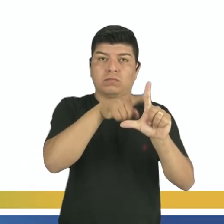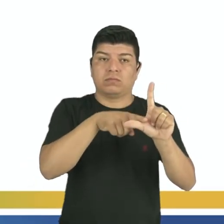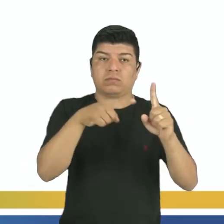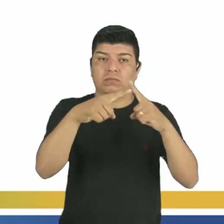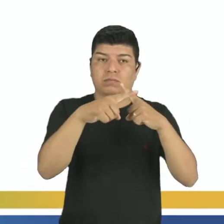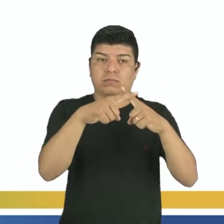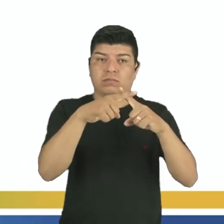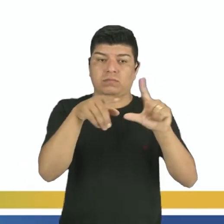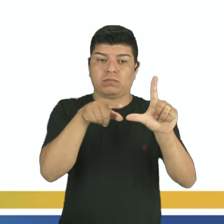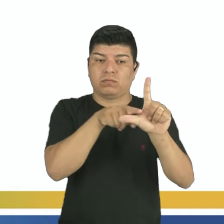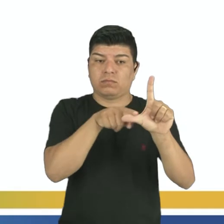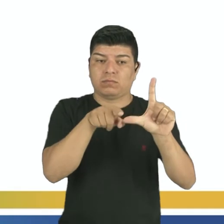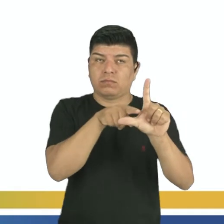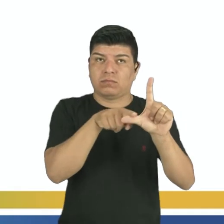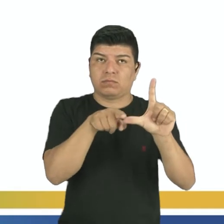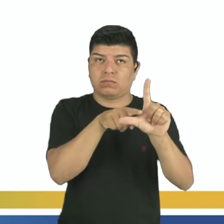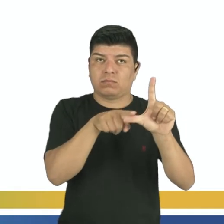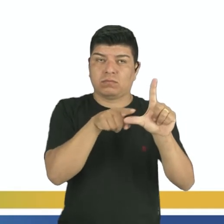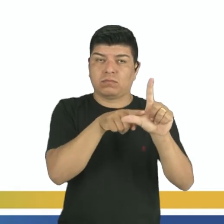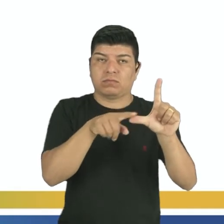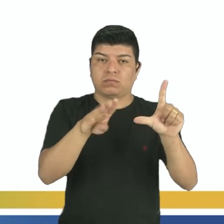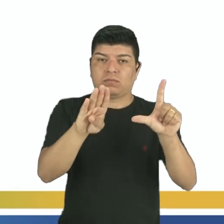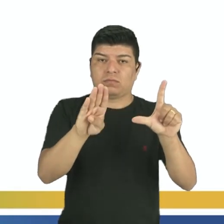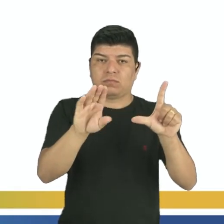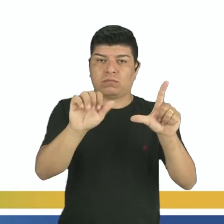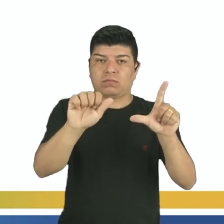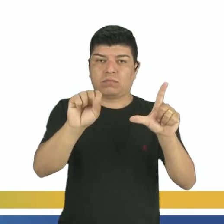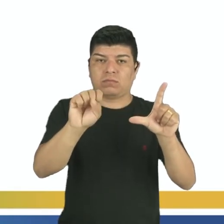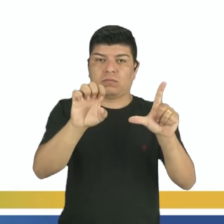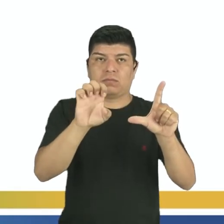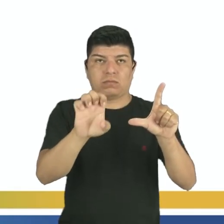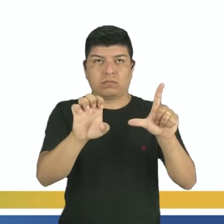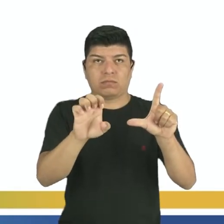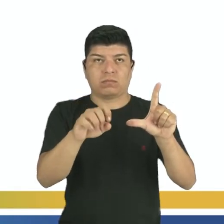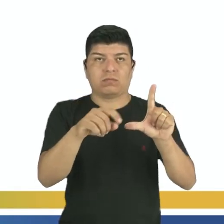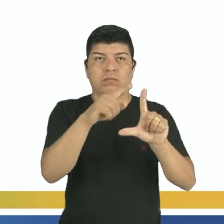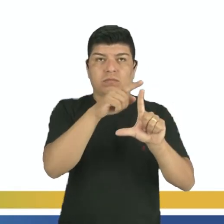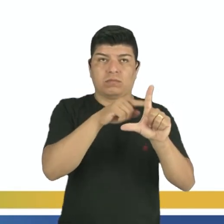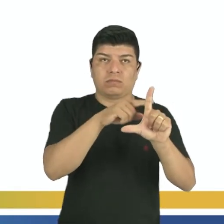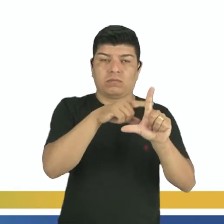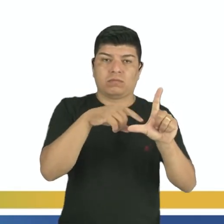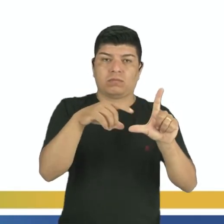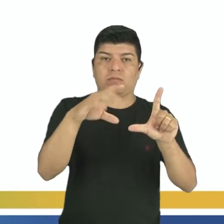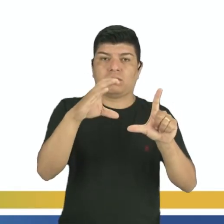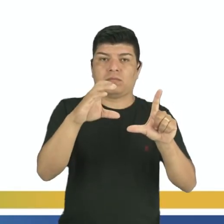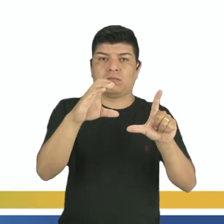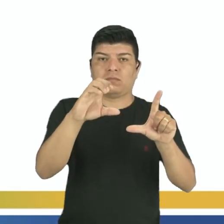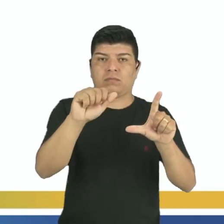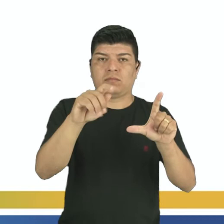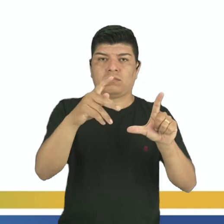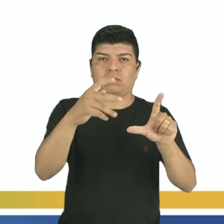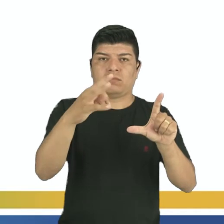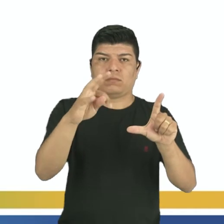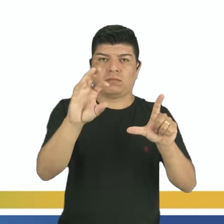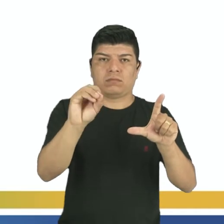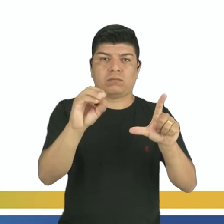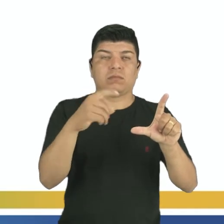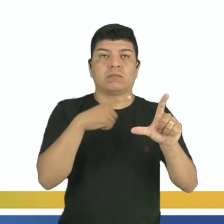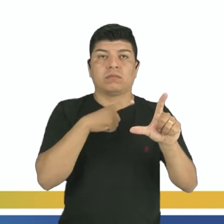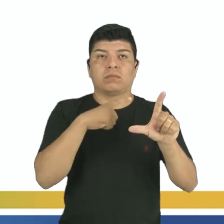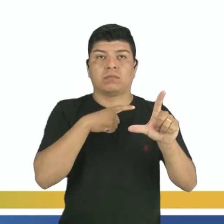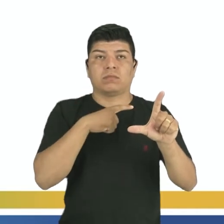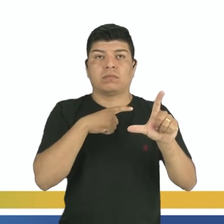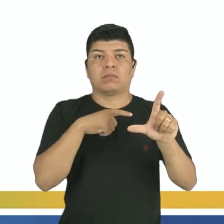vezes base. Então, ó, esses dois lados aqui eu posso chamar também de cateto. Você lembra? Os lados menores de um triângulo a gente pode chamar